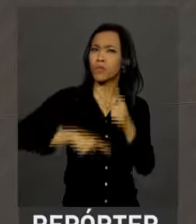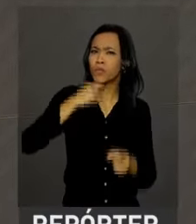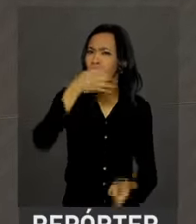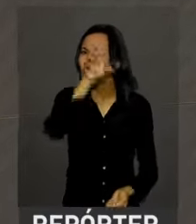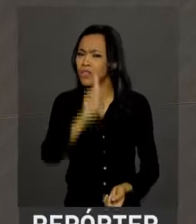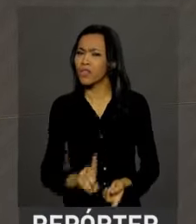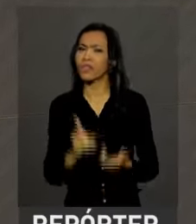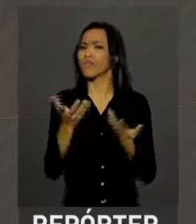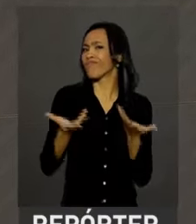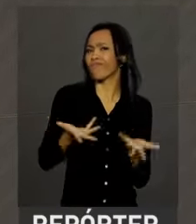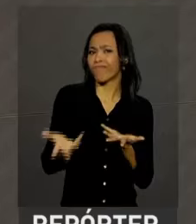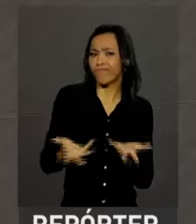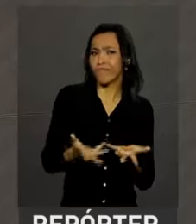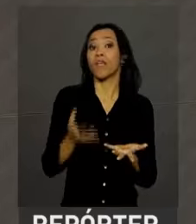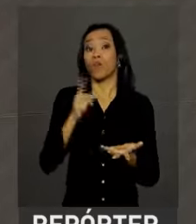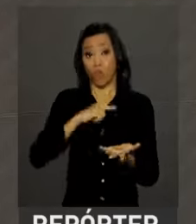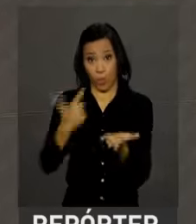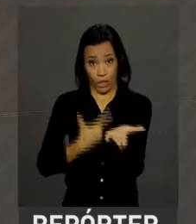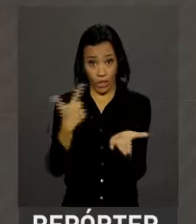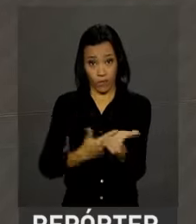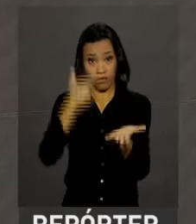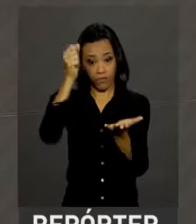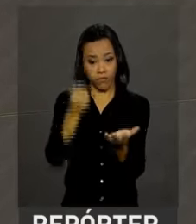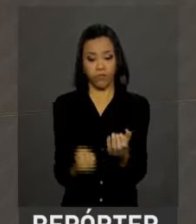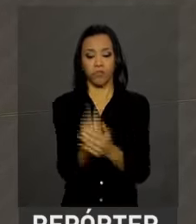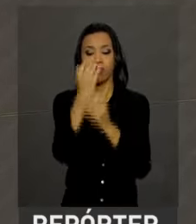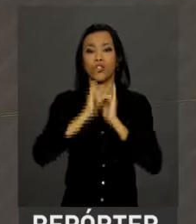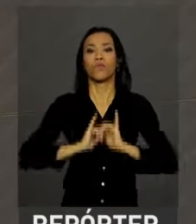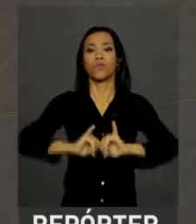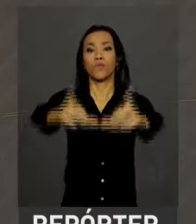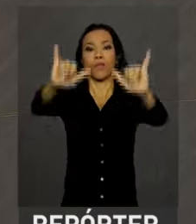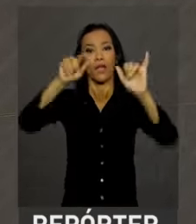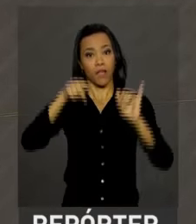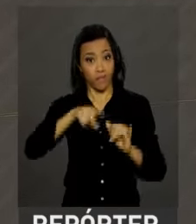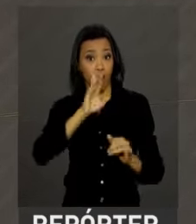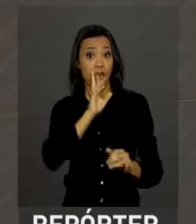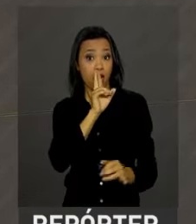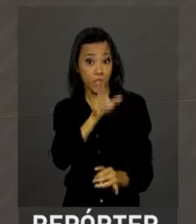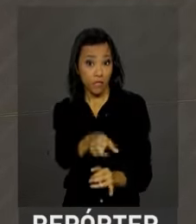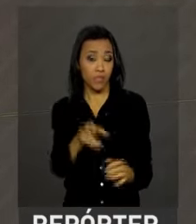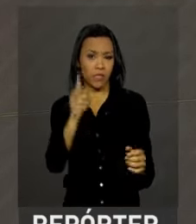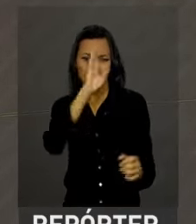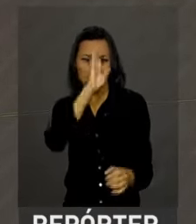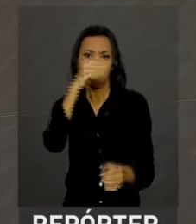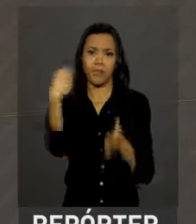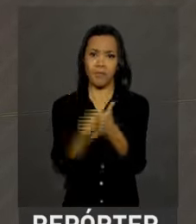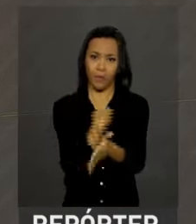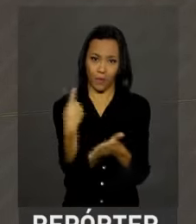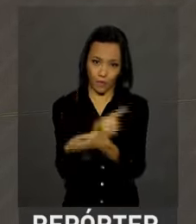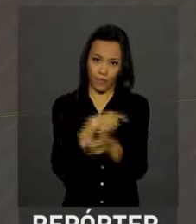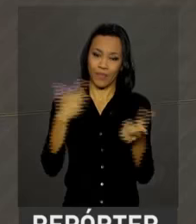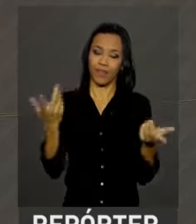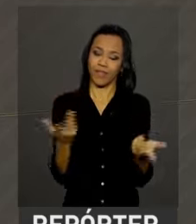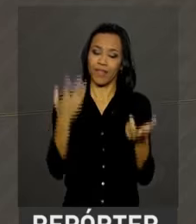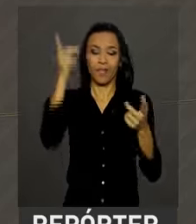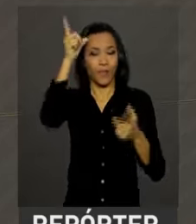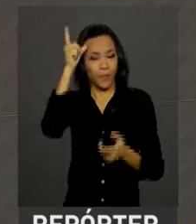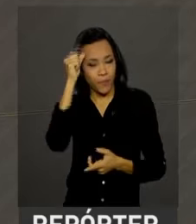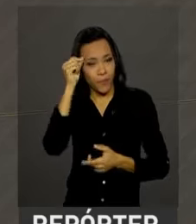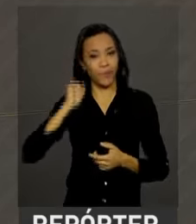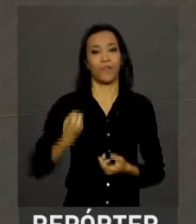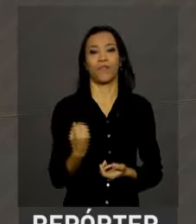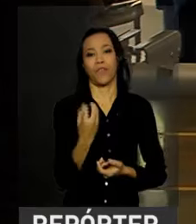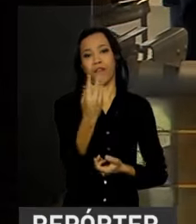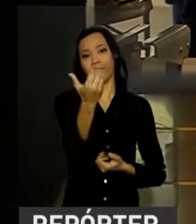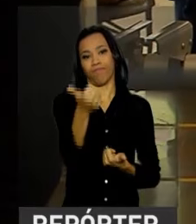do passageiro. Uma cartilha lançada pela ANAC vai ajudar a responder as principais perguntas e garantir uma viagem mais tranquila.